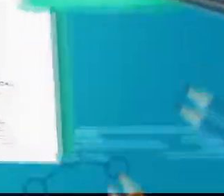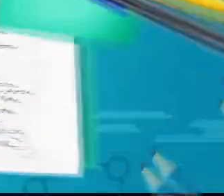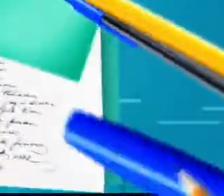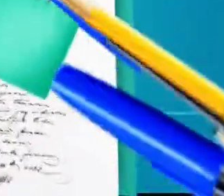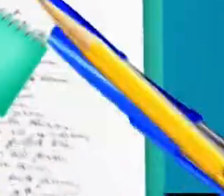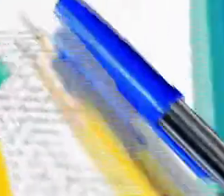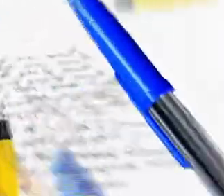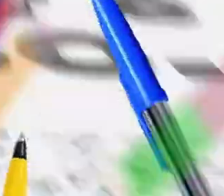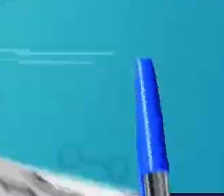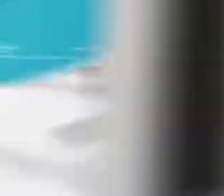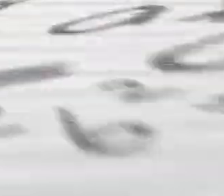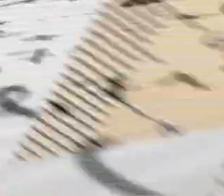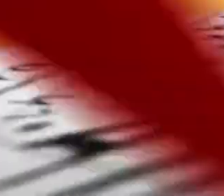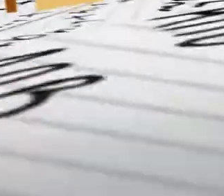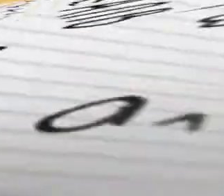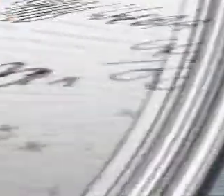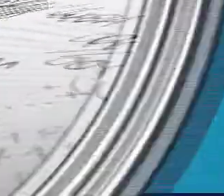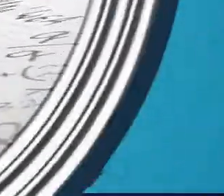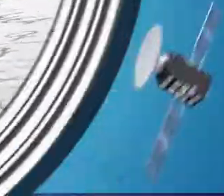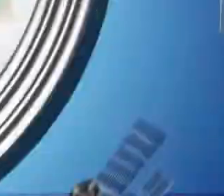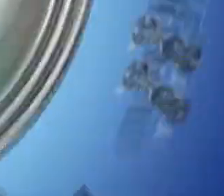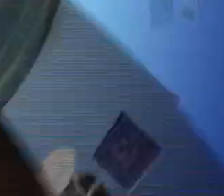E aí